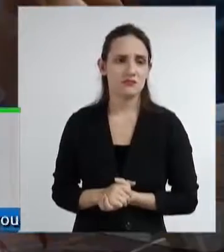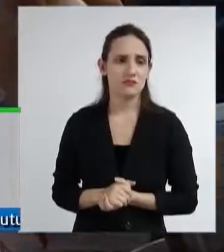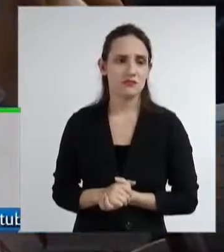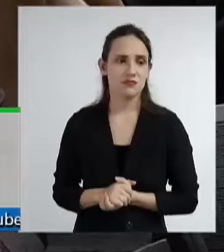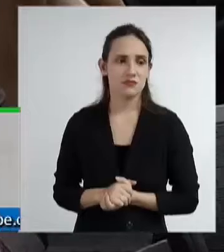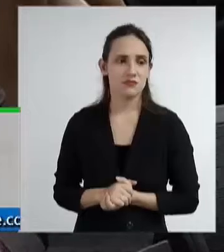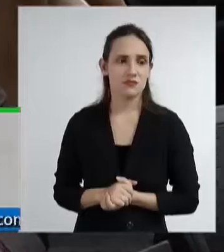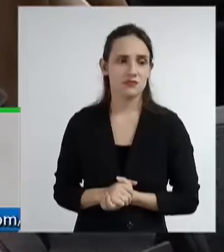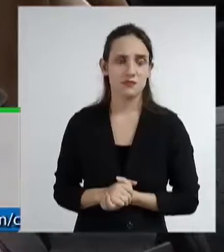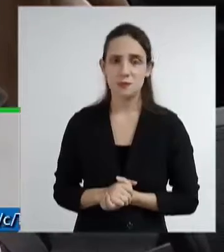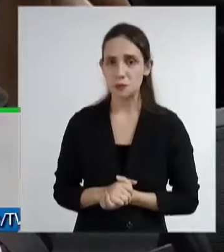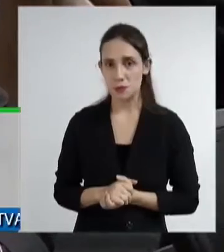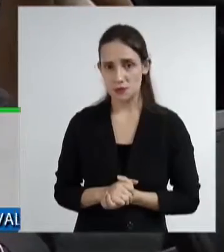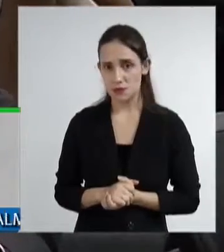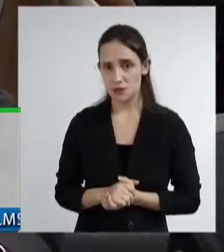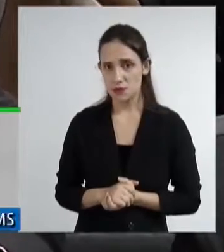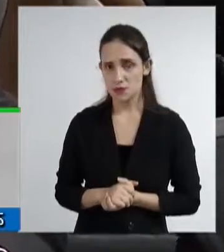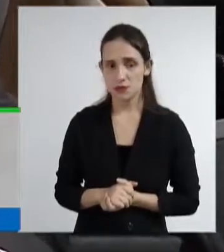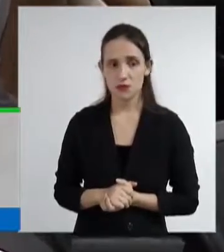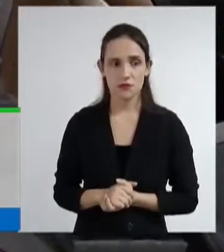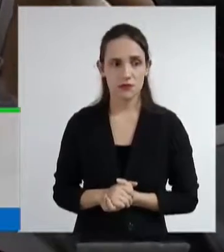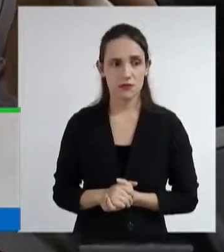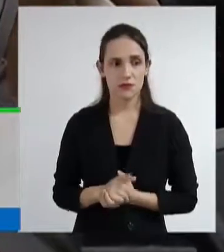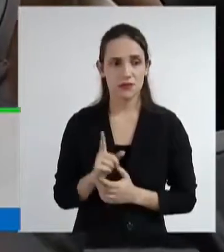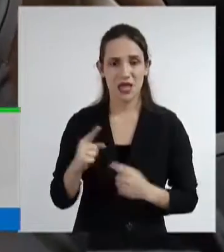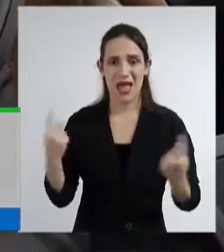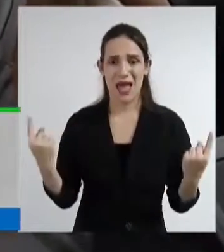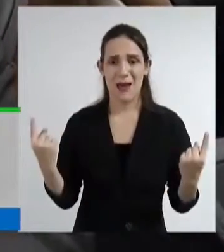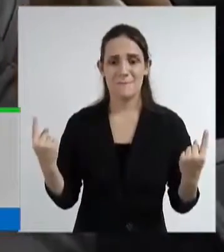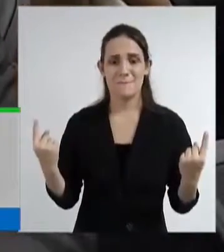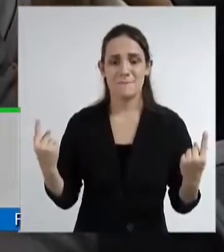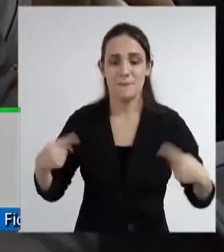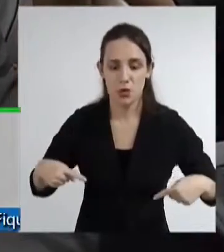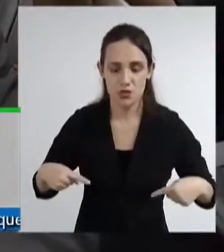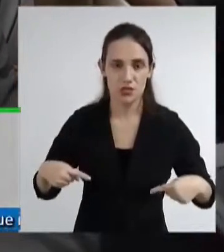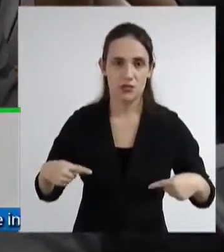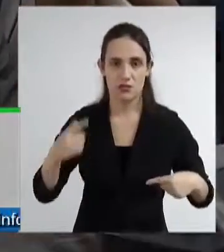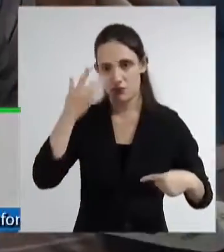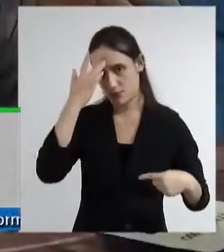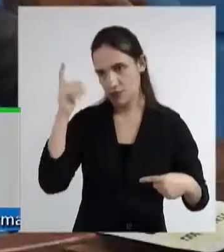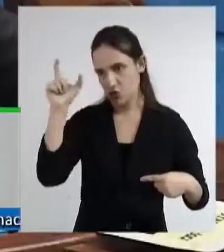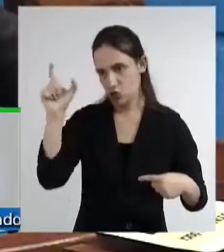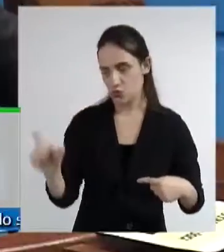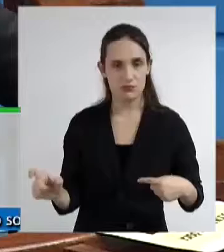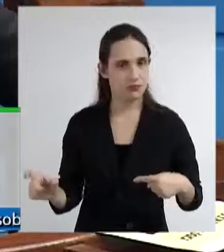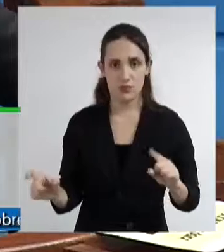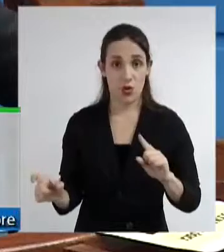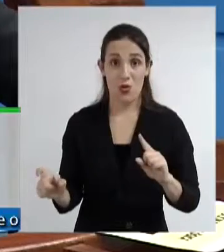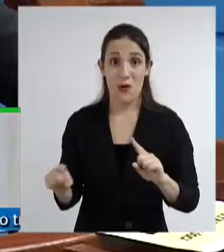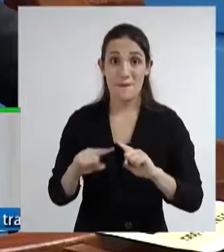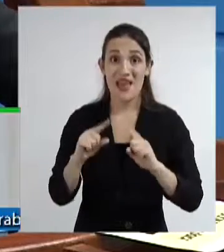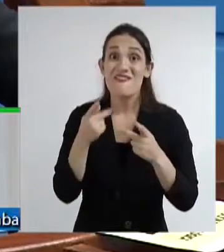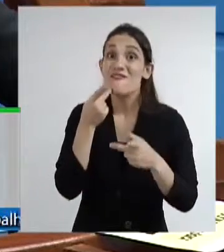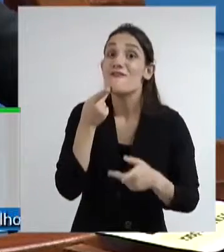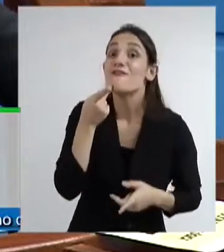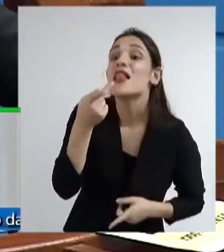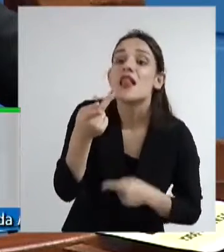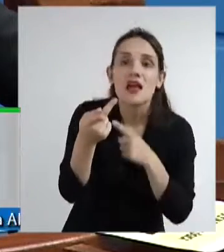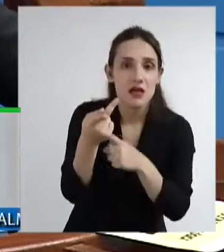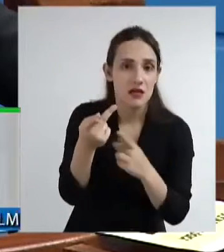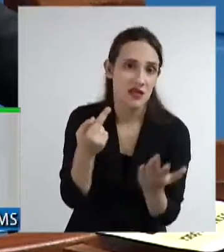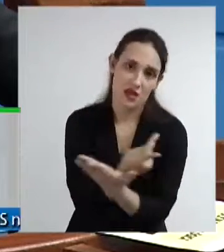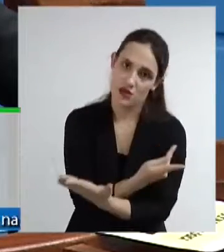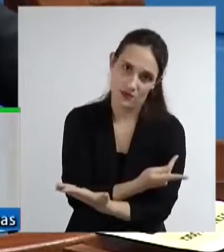uma posição de oposição a uma pessoa, mas às palavras que